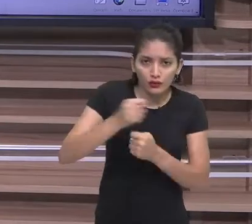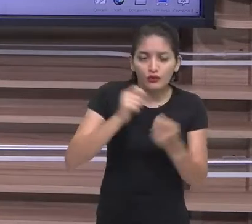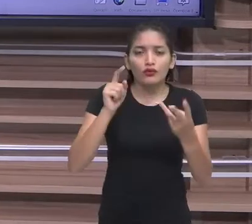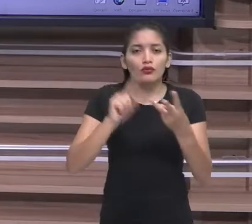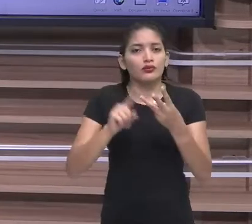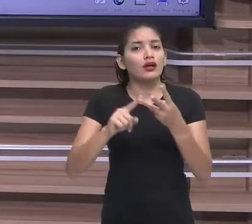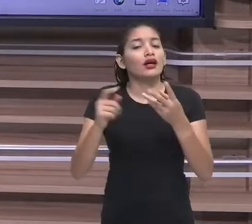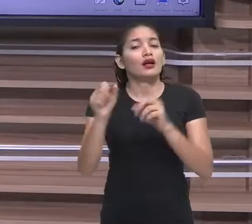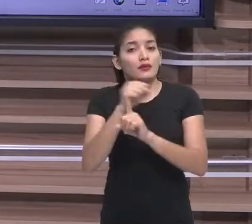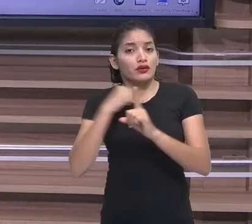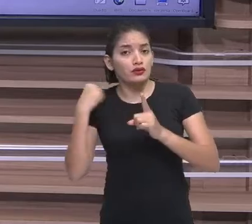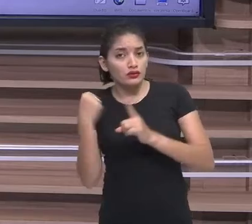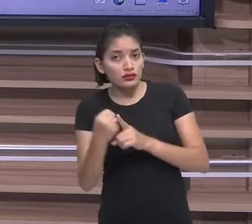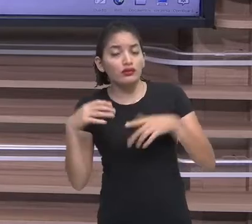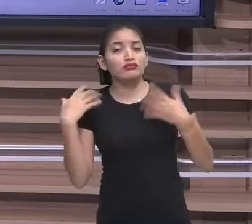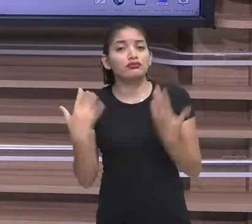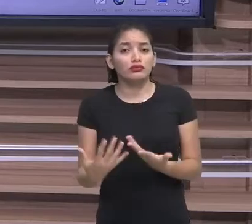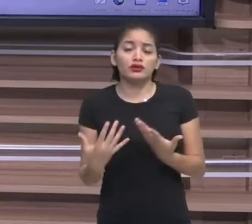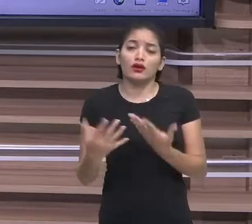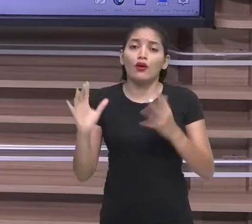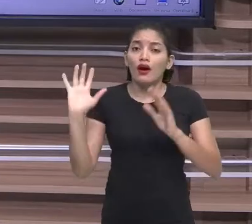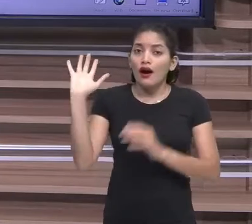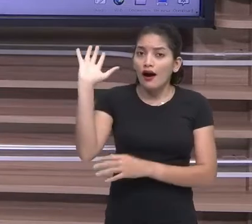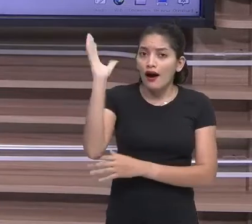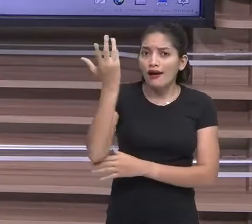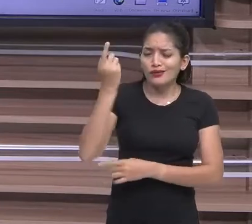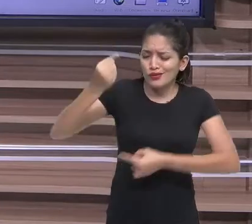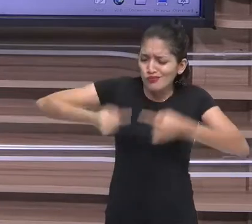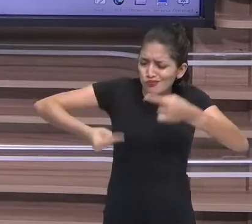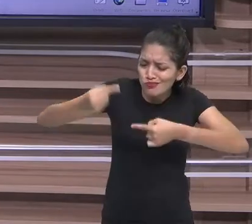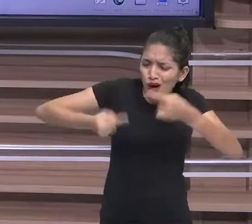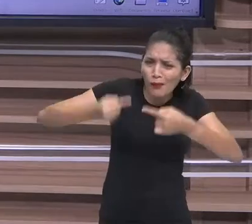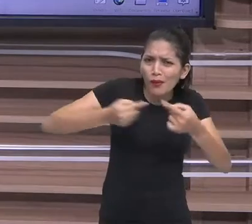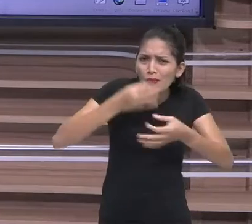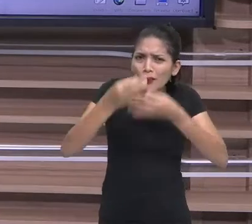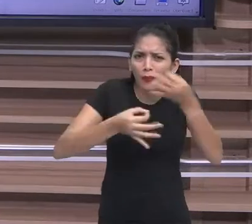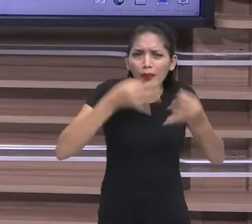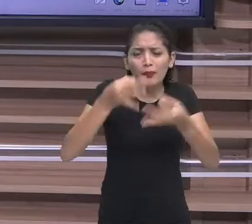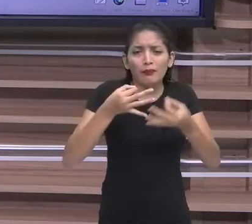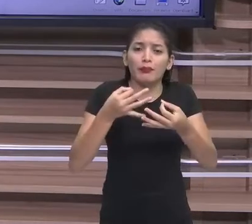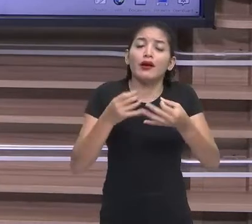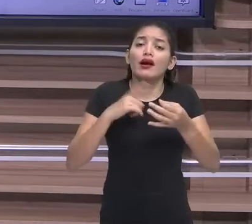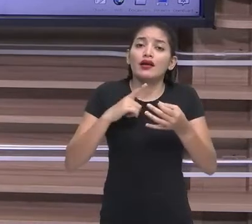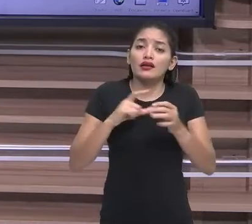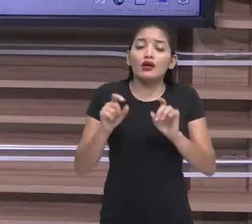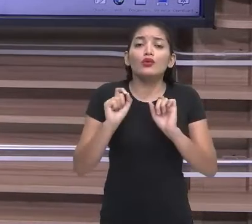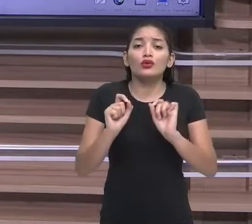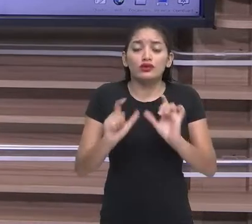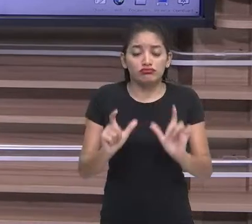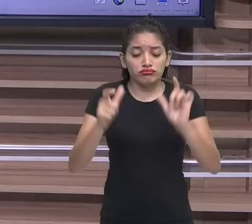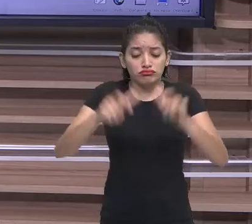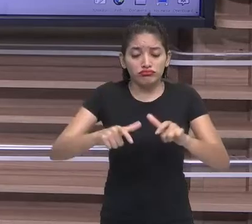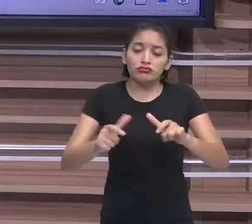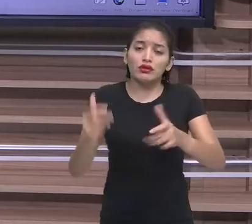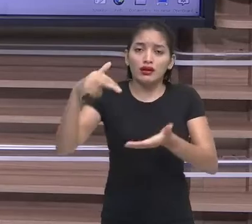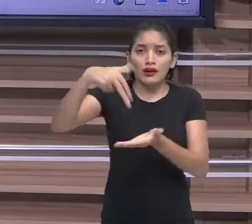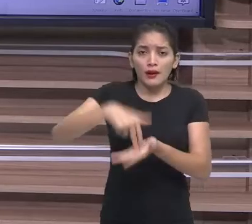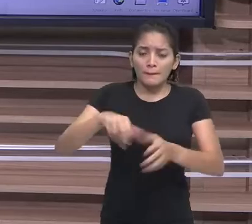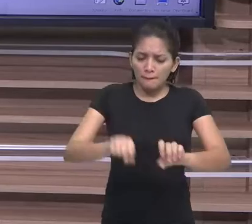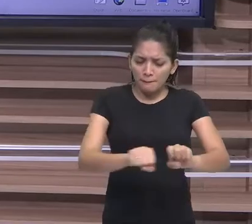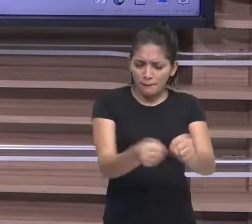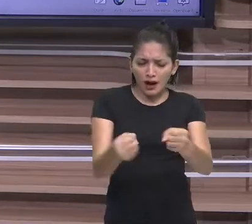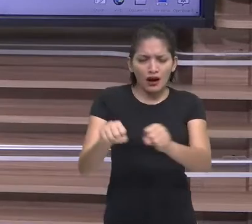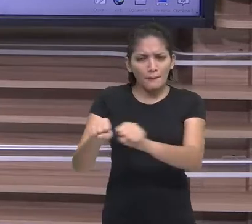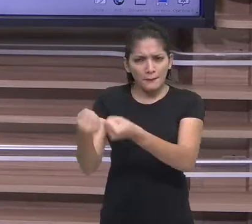E este movimento irreverente contestador vem e se estabelece para romper com as